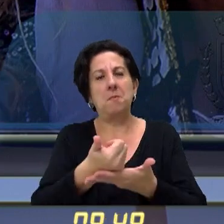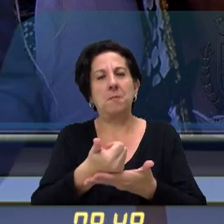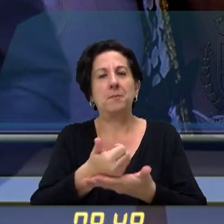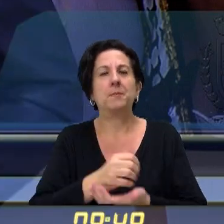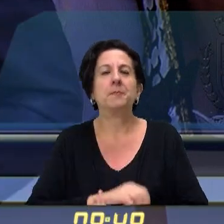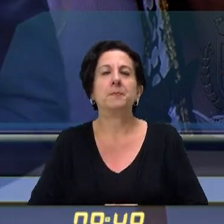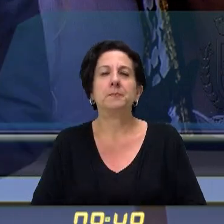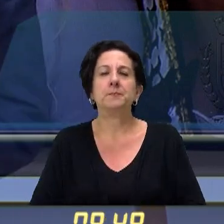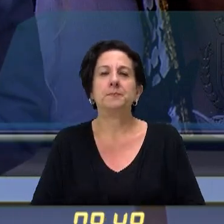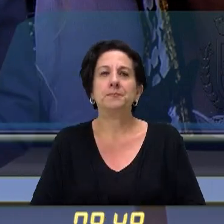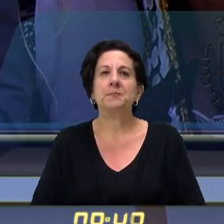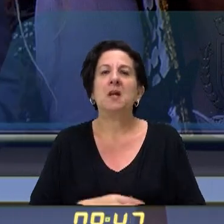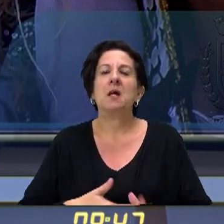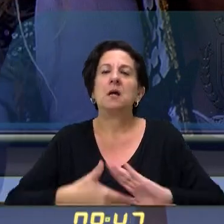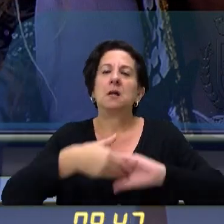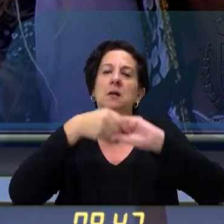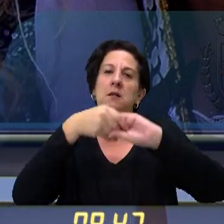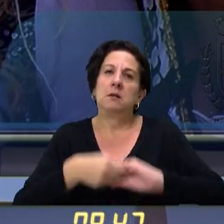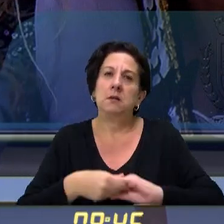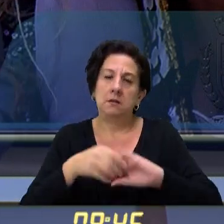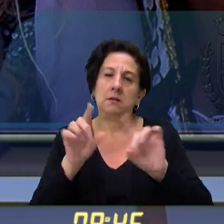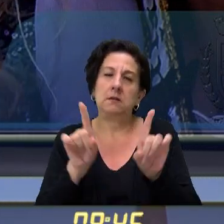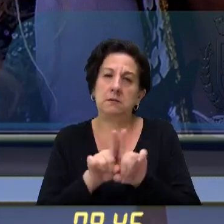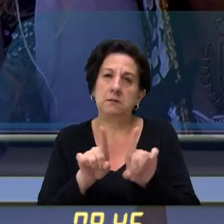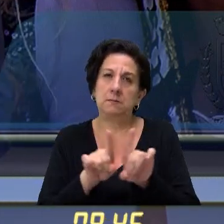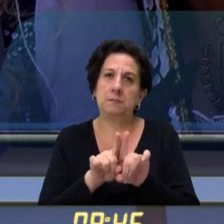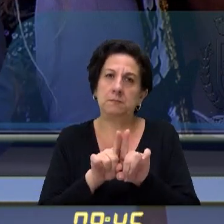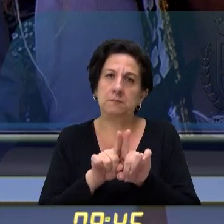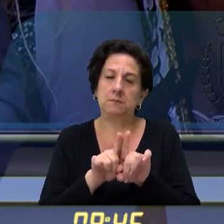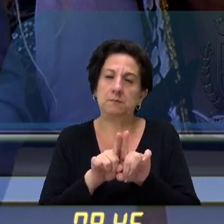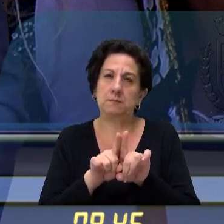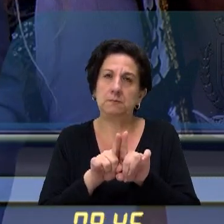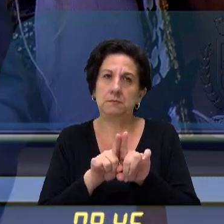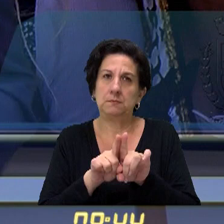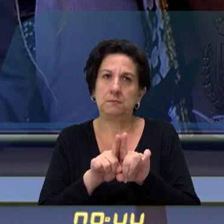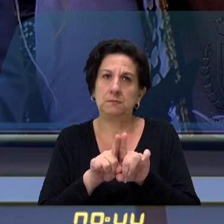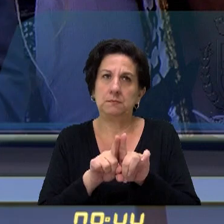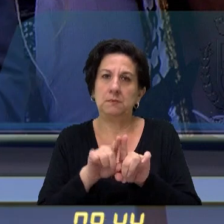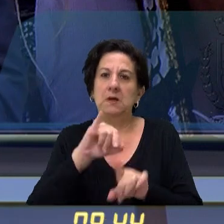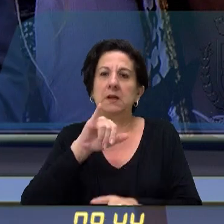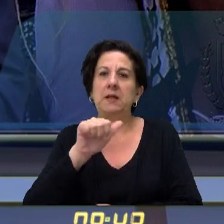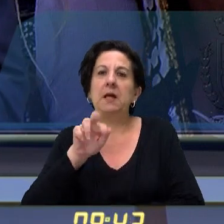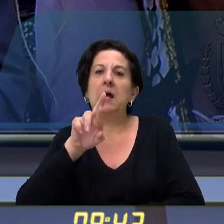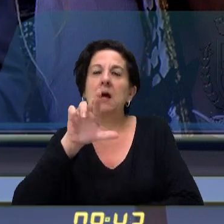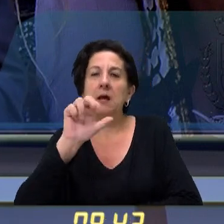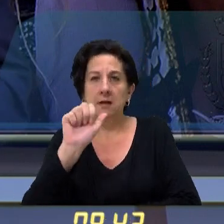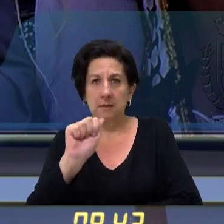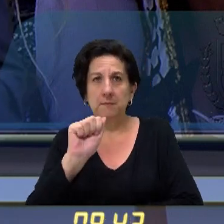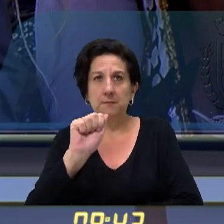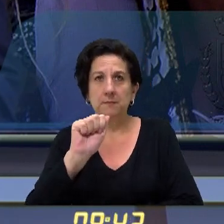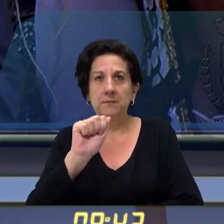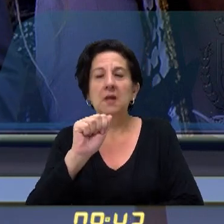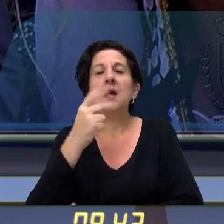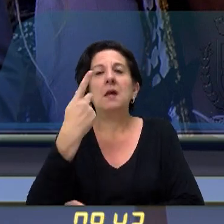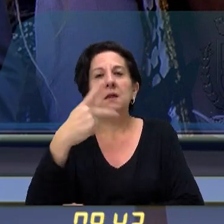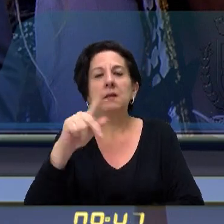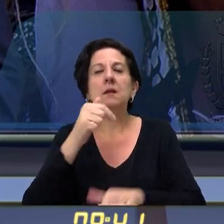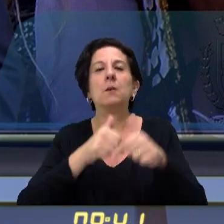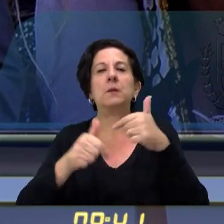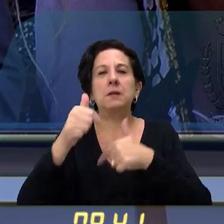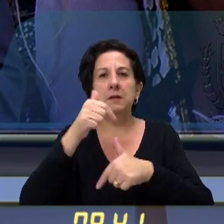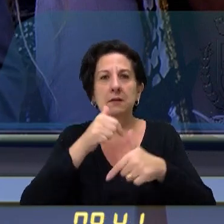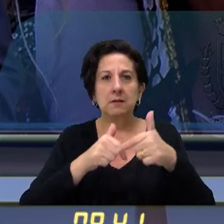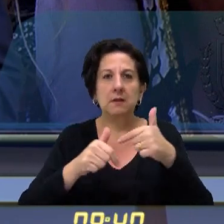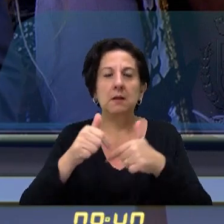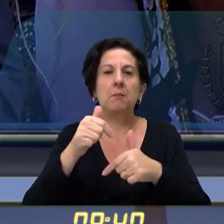pleito. Saudar também a Yara Bonfante pelo seu trabalho no